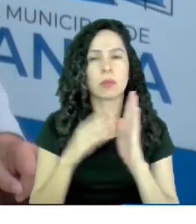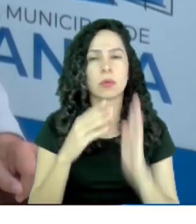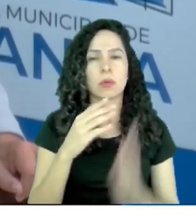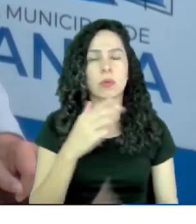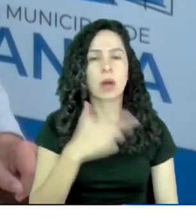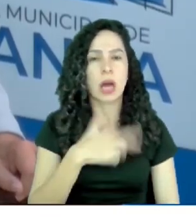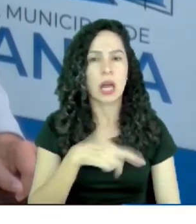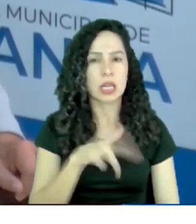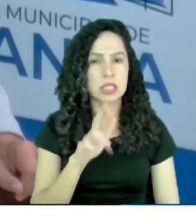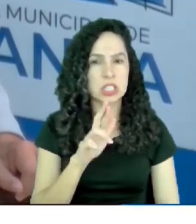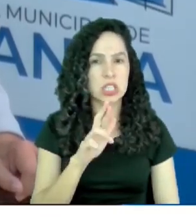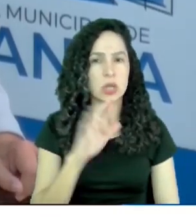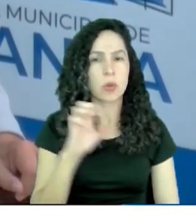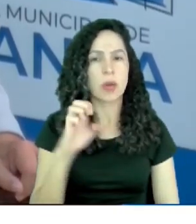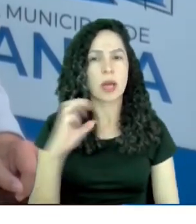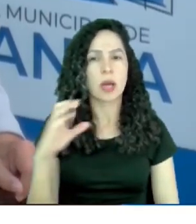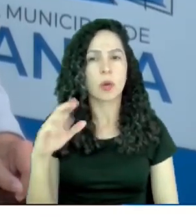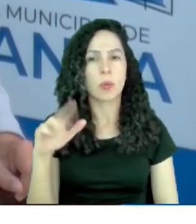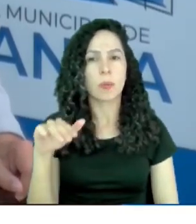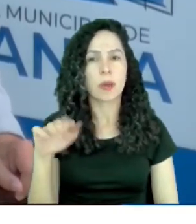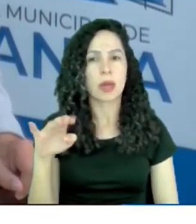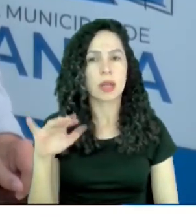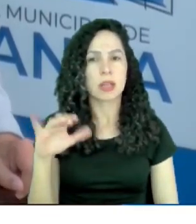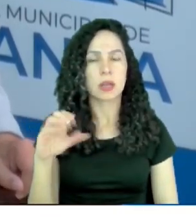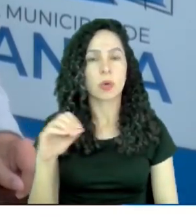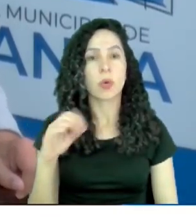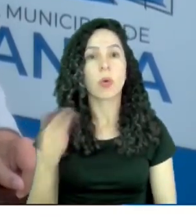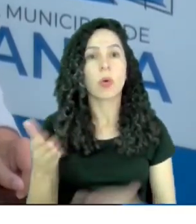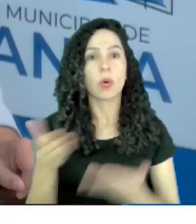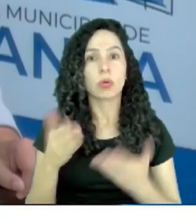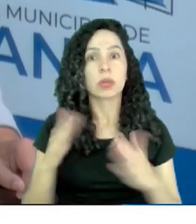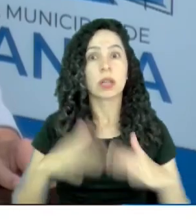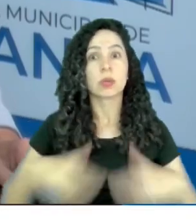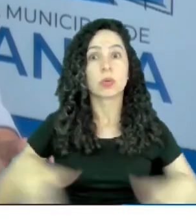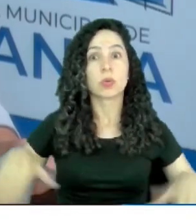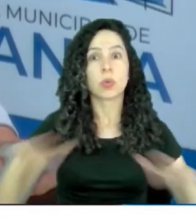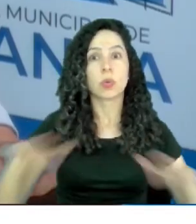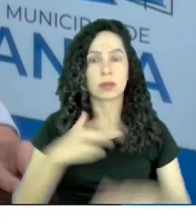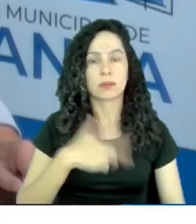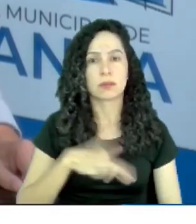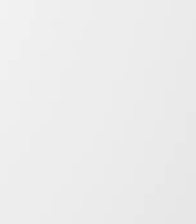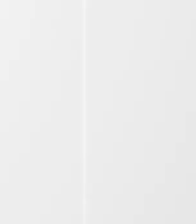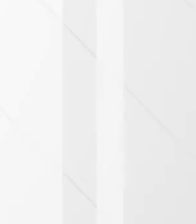que ser convidado todas as religiões. Muito obrigado.